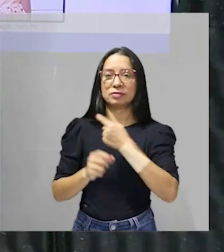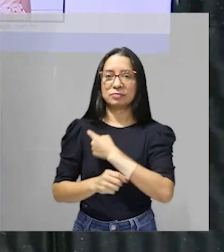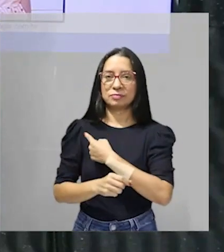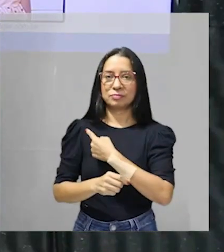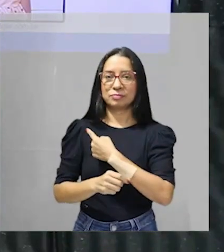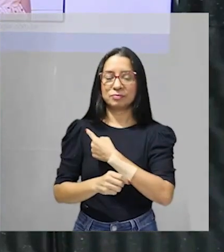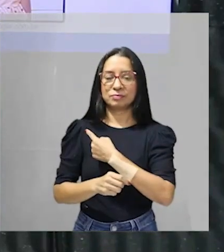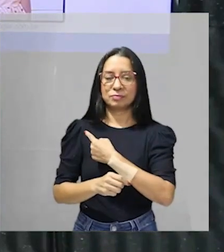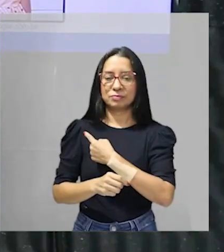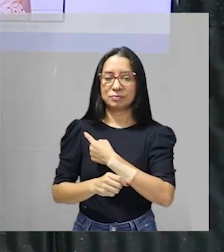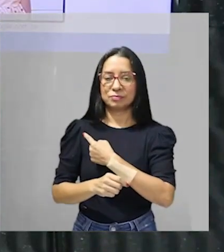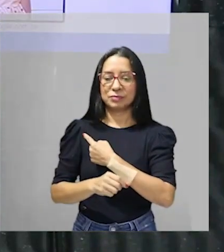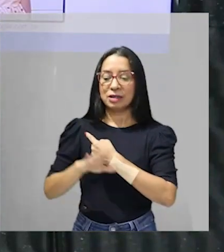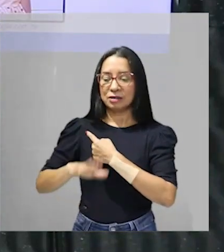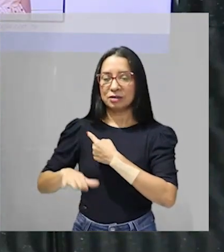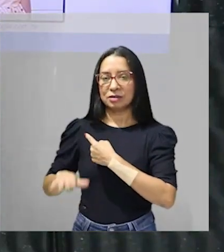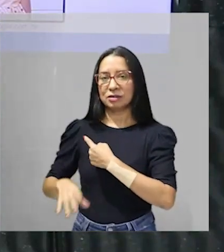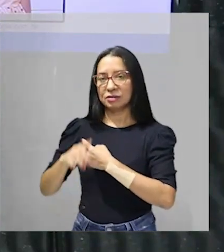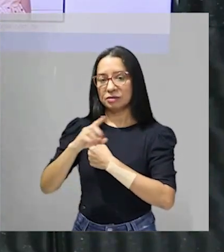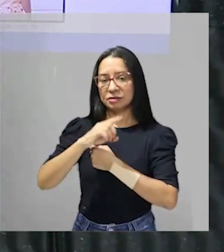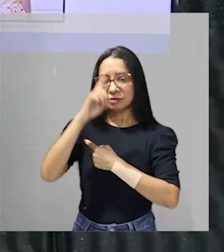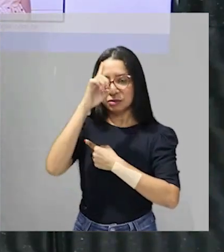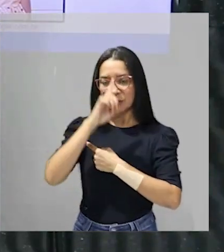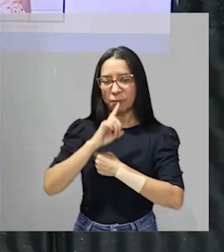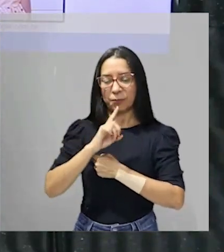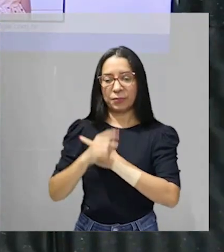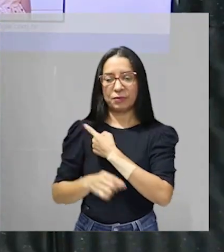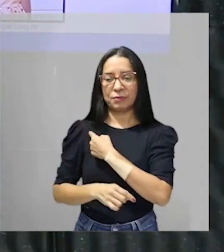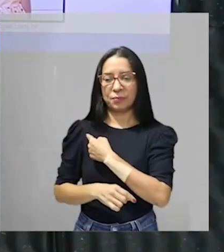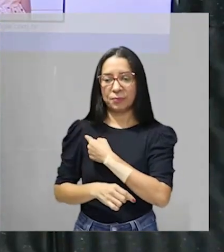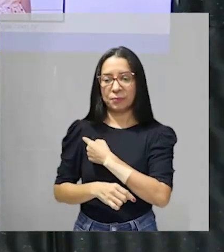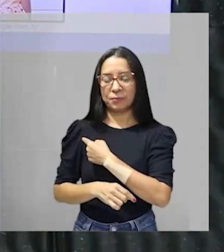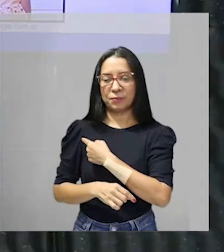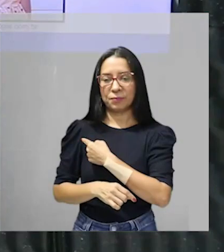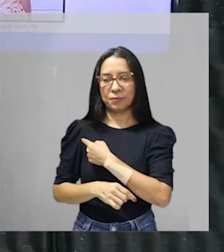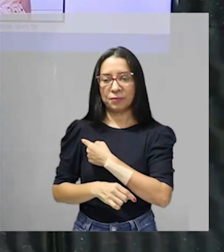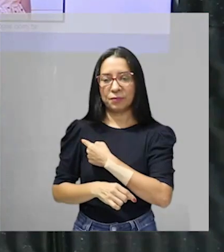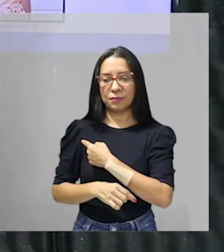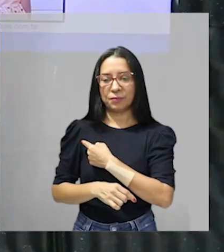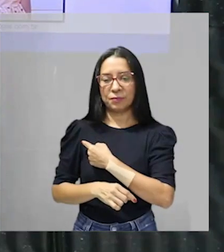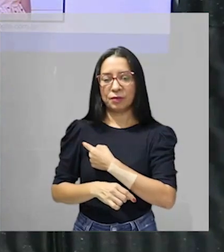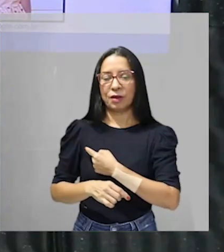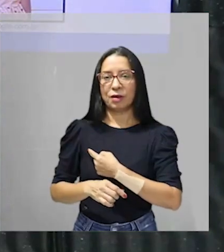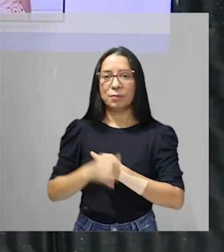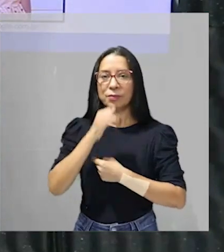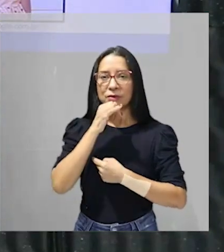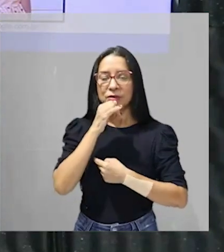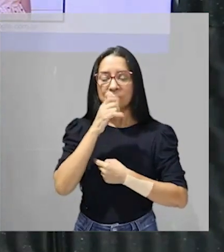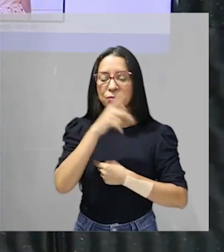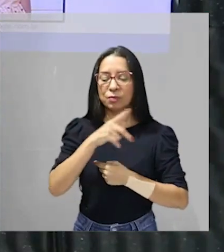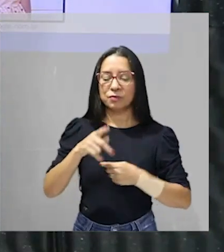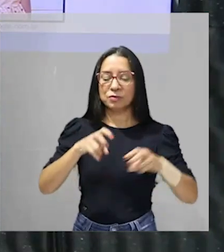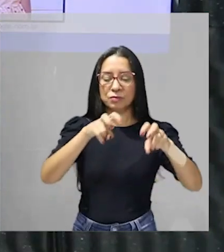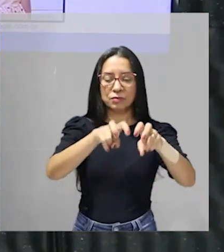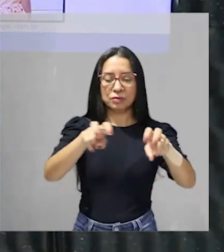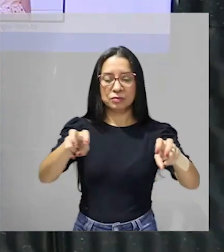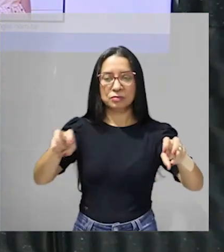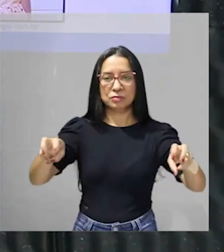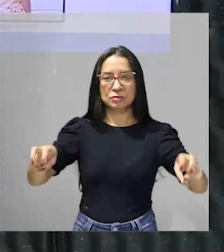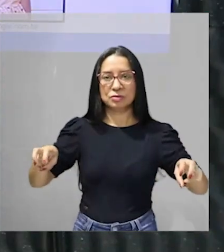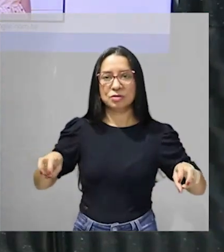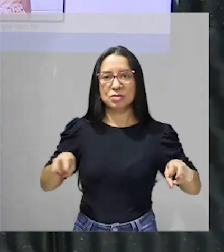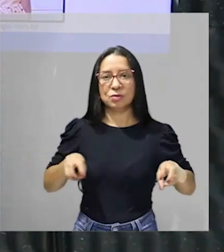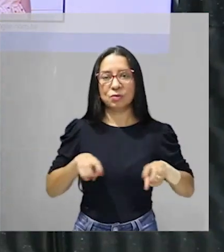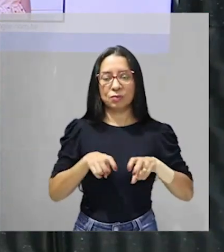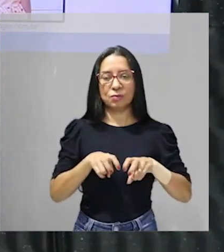iniciando ali na escola vocês começam a sofá daquela aquele círculo e entrega bola para vocês